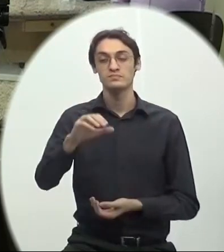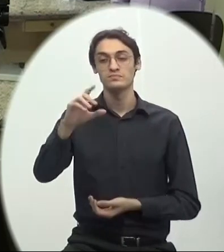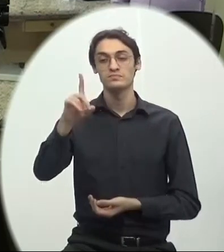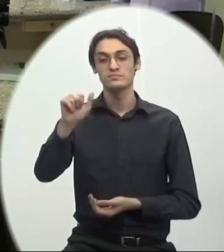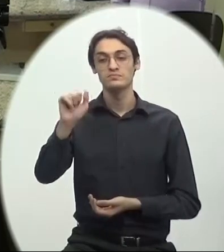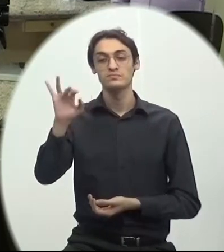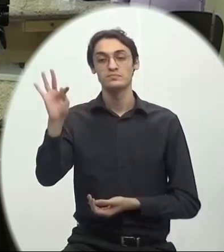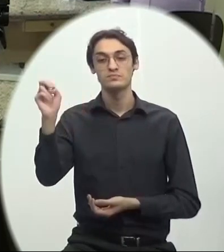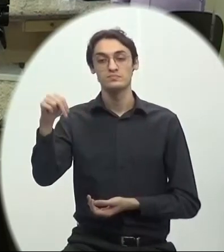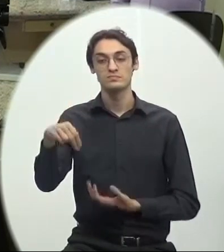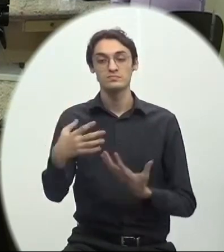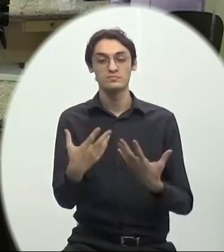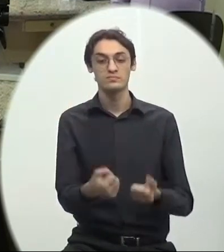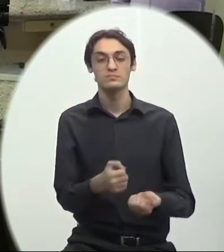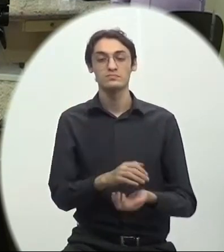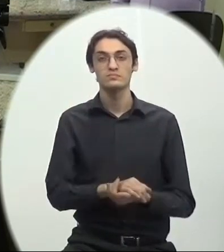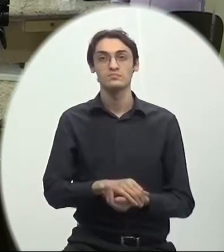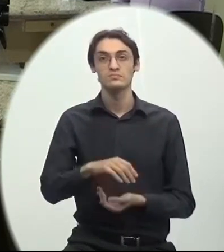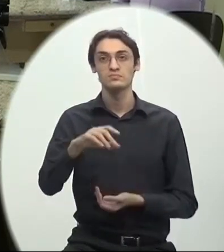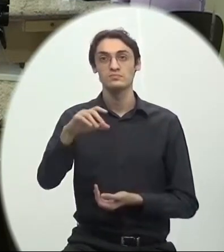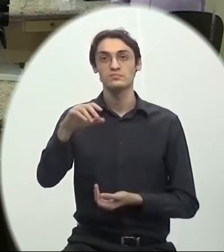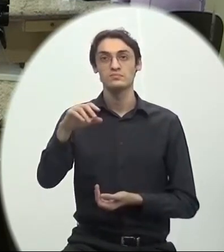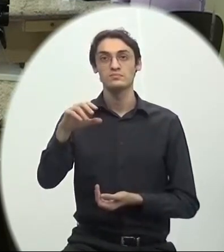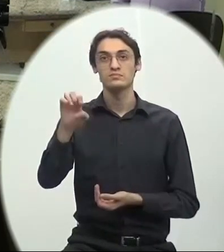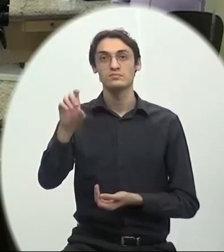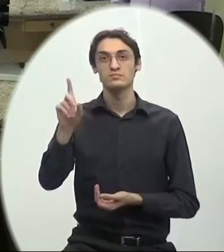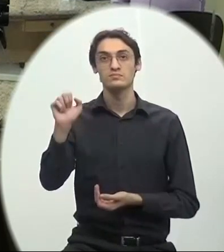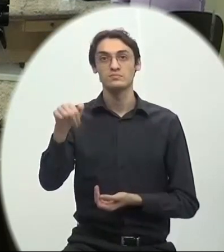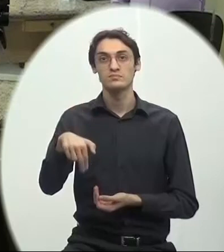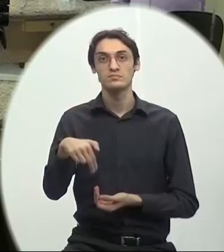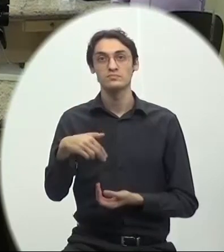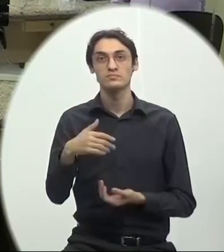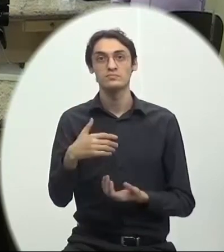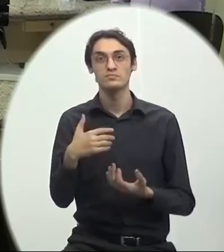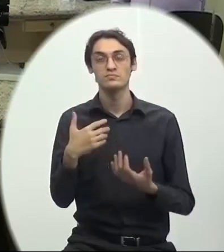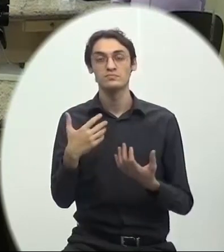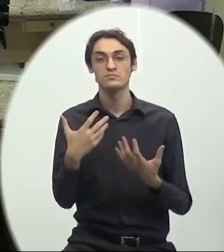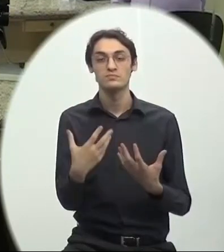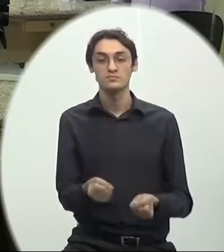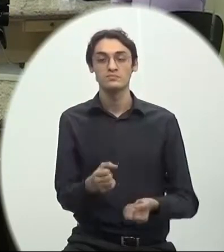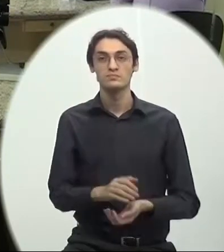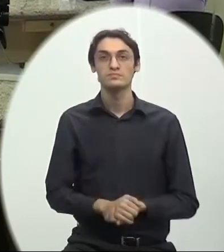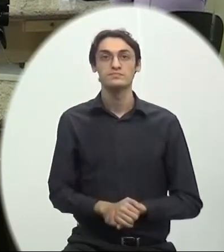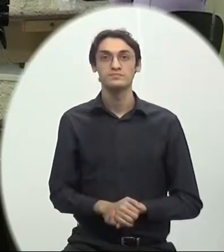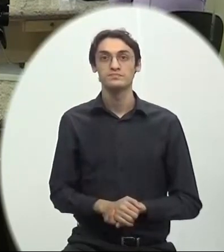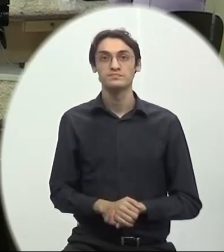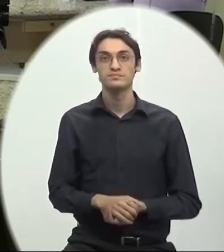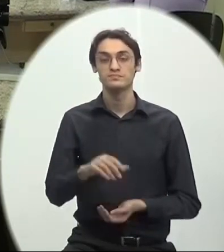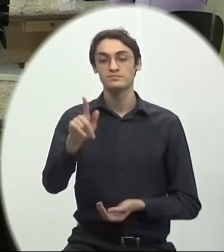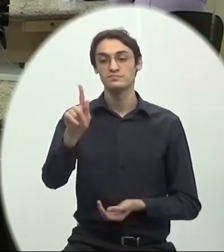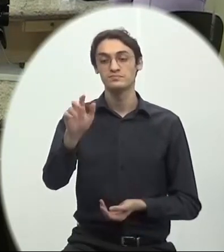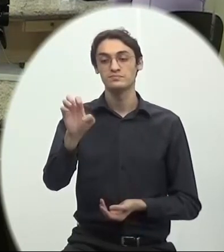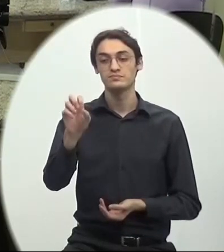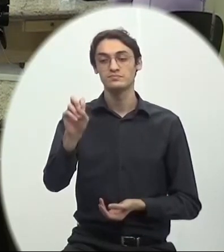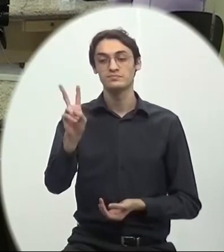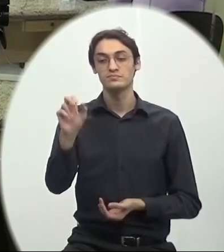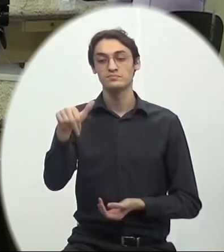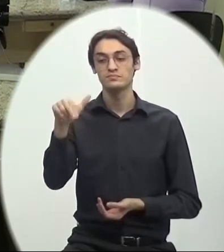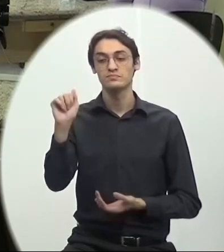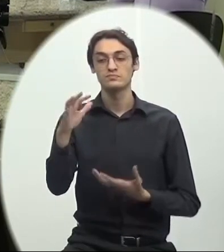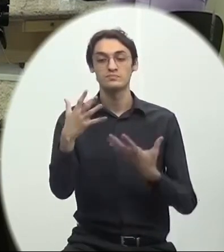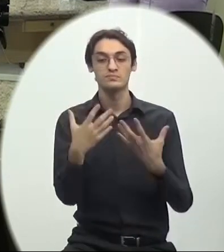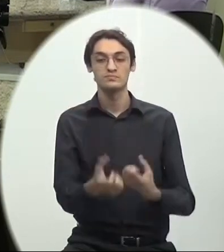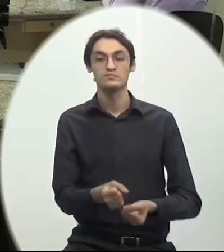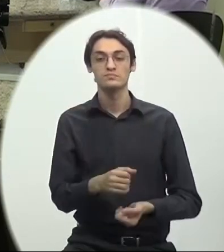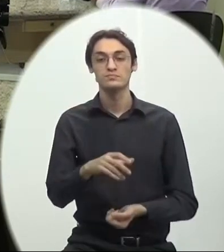Leito Feuzer. Favor, vereador Edson Lito do Nascimento Paiol. Favorável. Vereadora Giovana Zanetti.